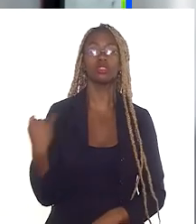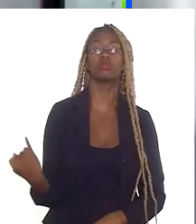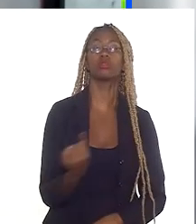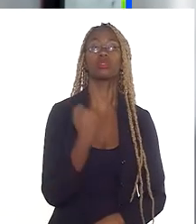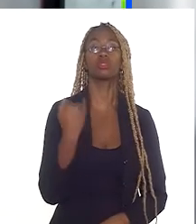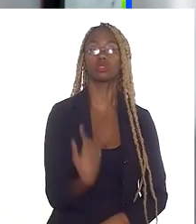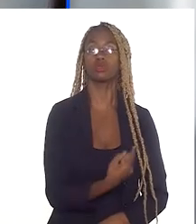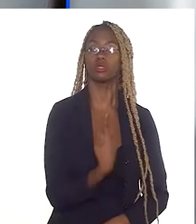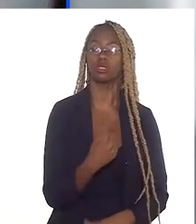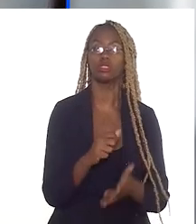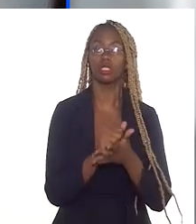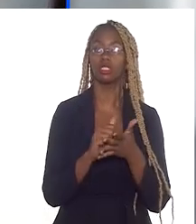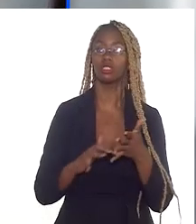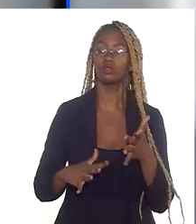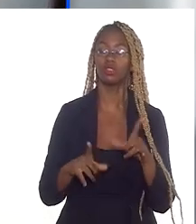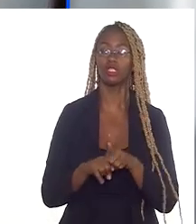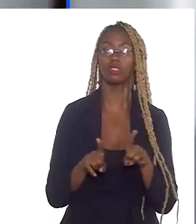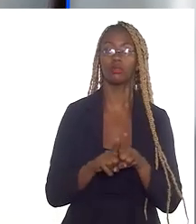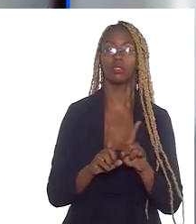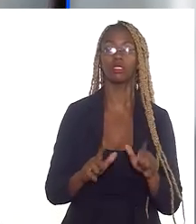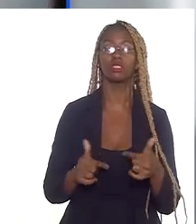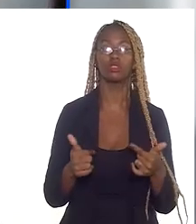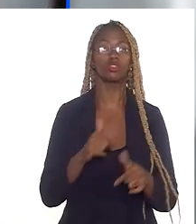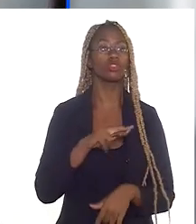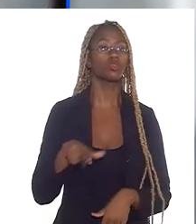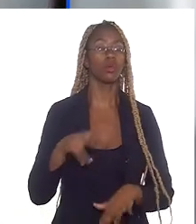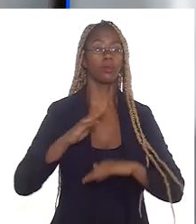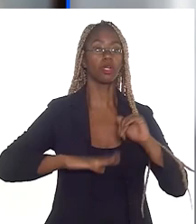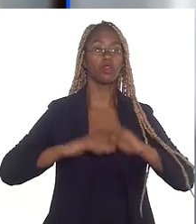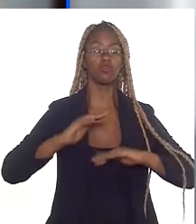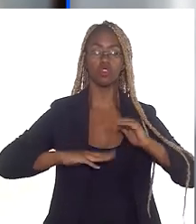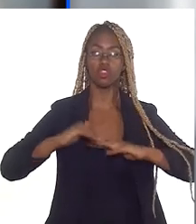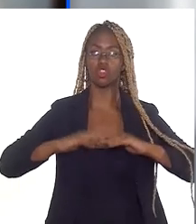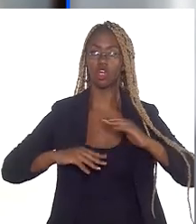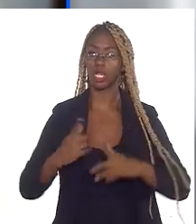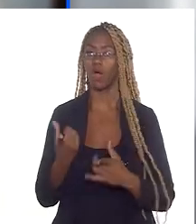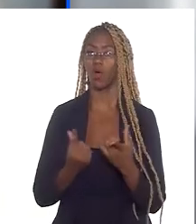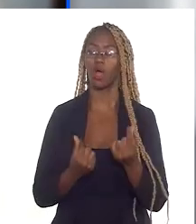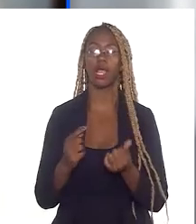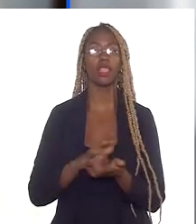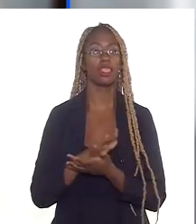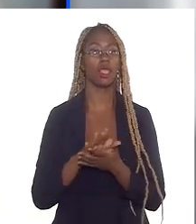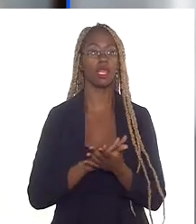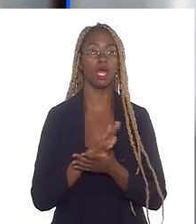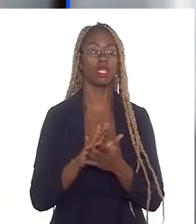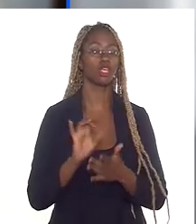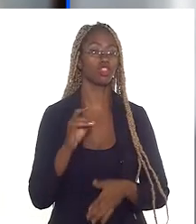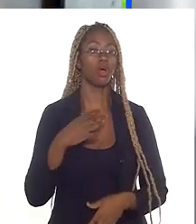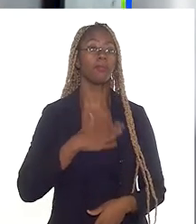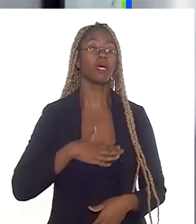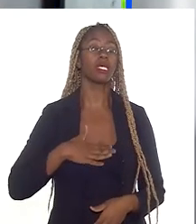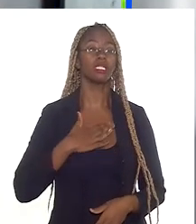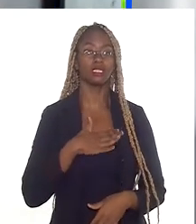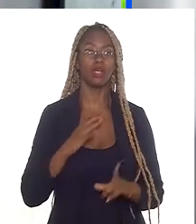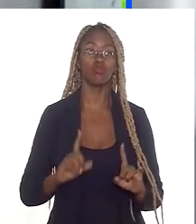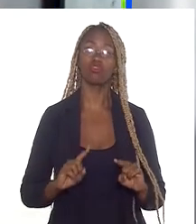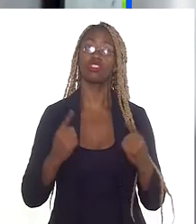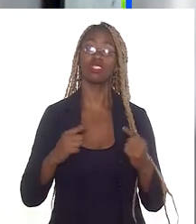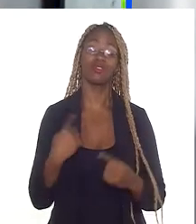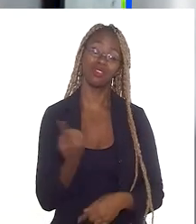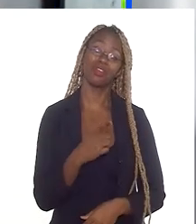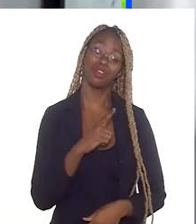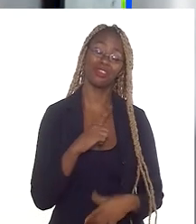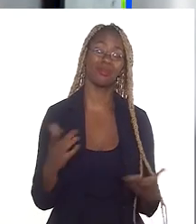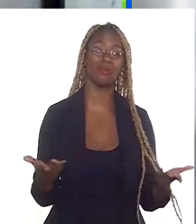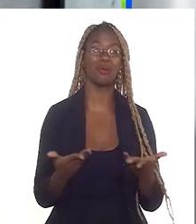significativas presentes nas atividades que nós fazemos que não tem um cunho profissional ou de renda Esse é um outro